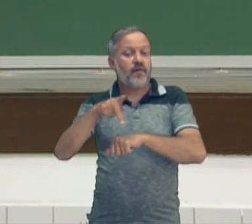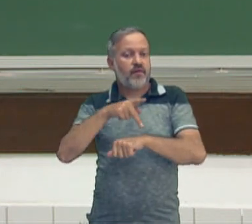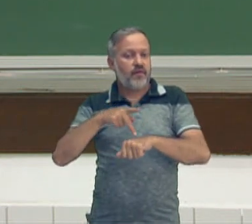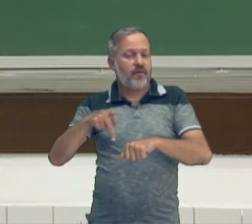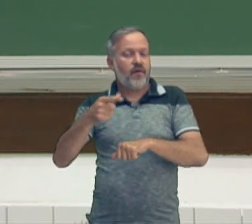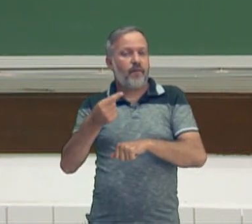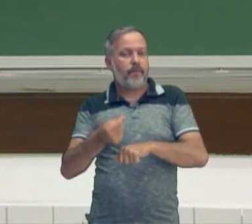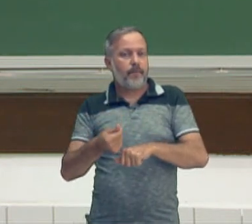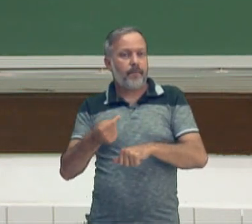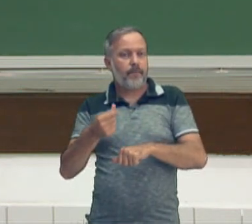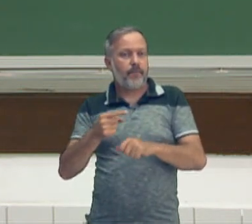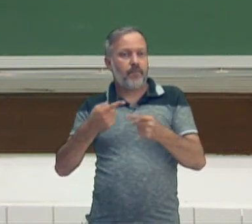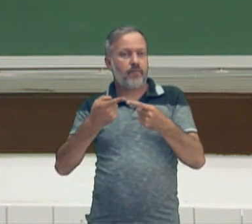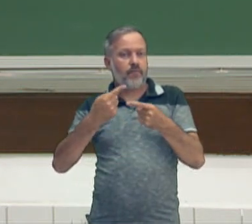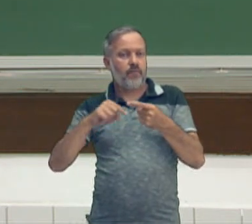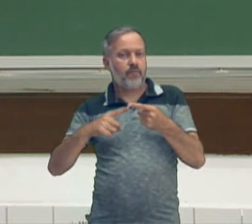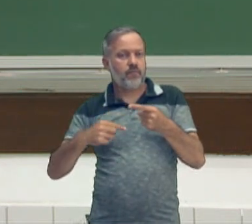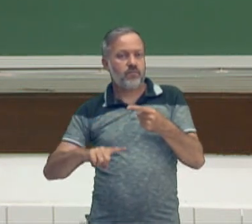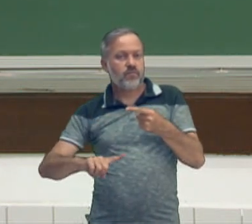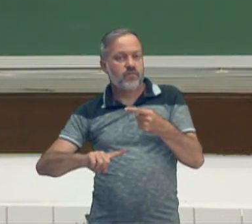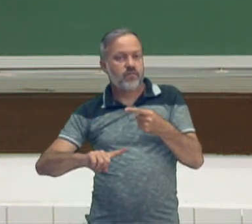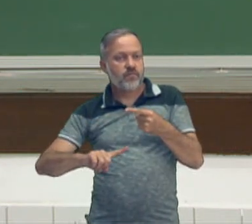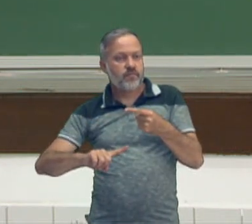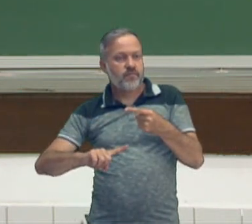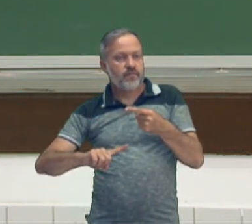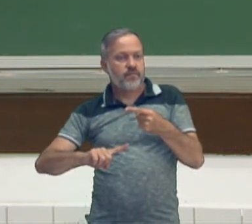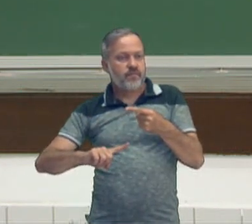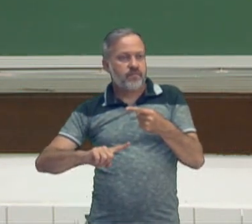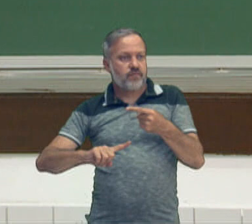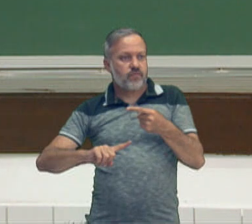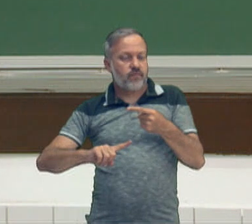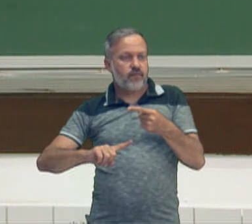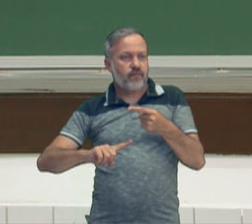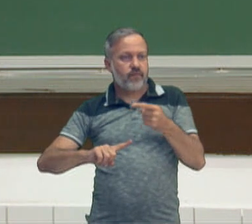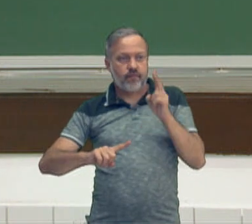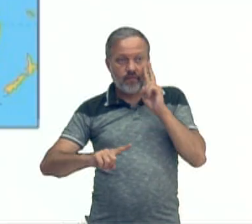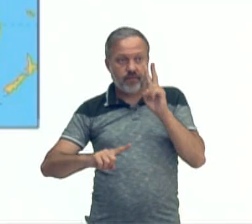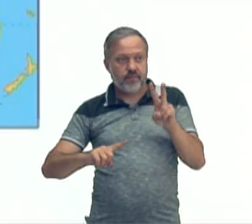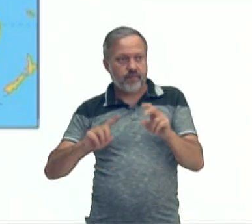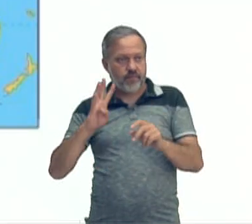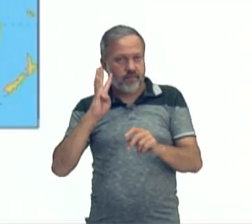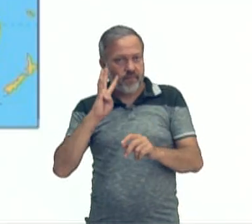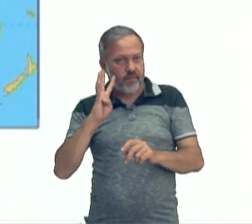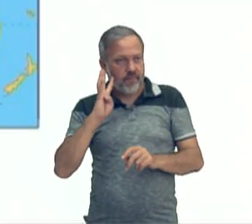porém subdesenvolvidos. Por conta disso, né, veja que legal,